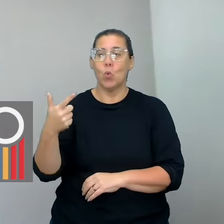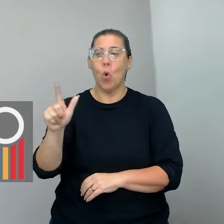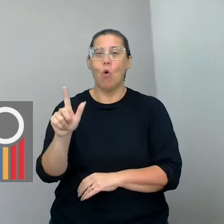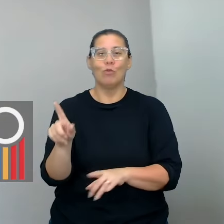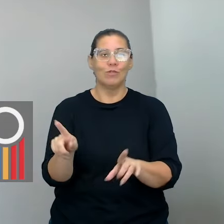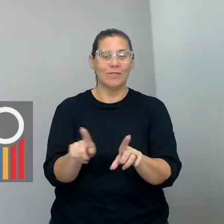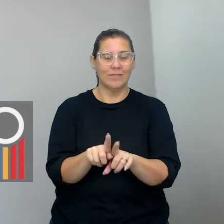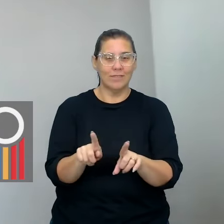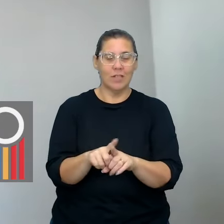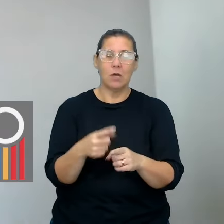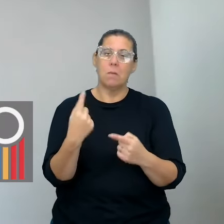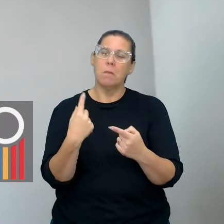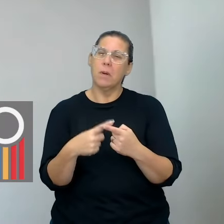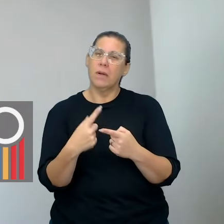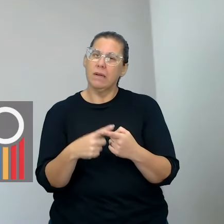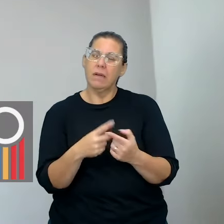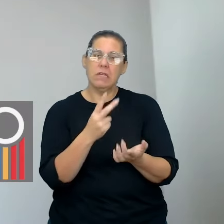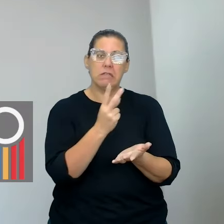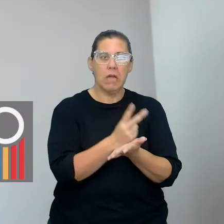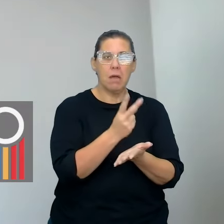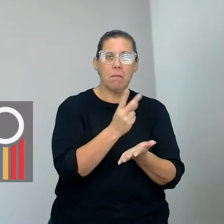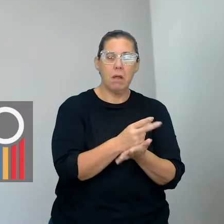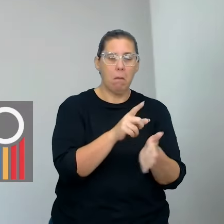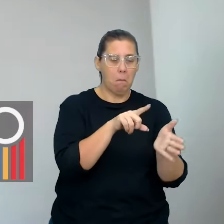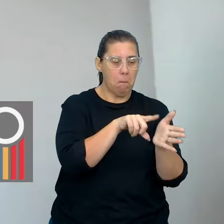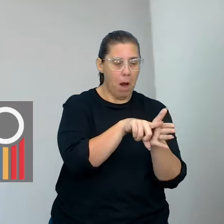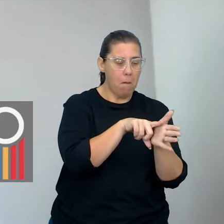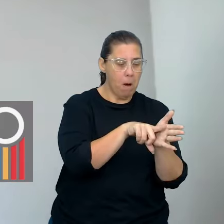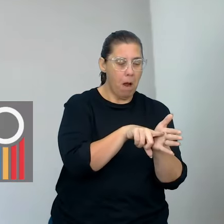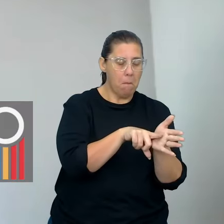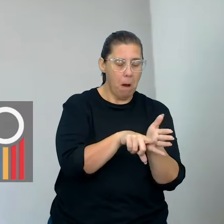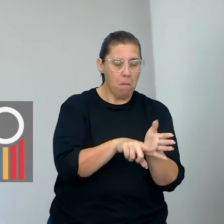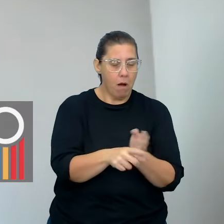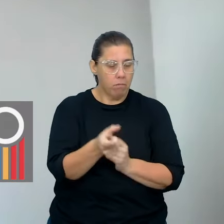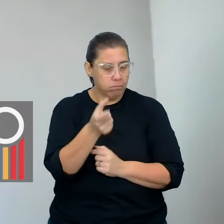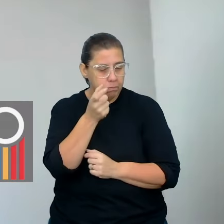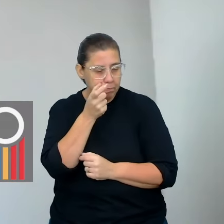também, porque a cada vez que nós vamos em nossas pesquisas observar